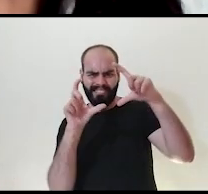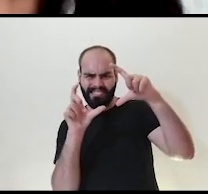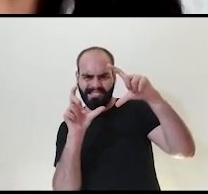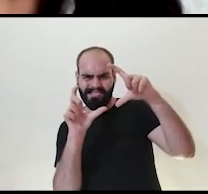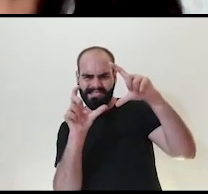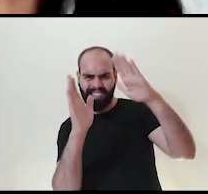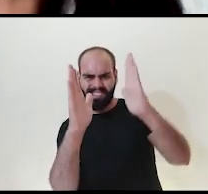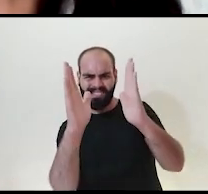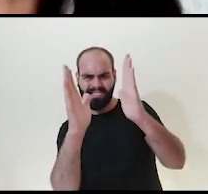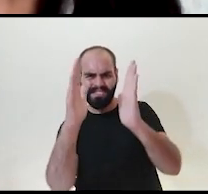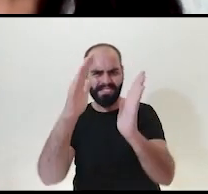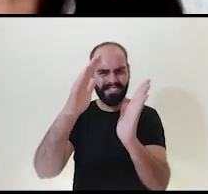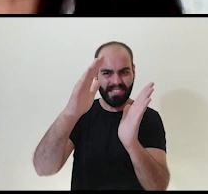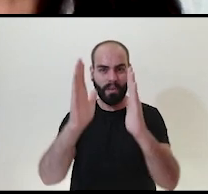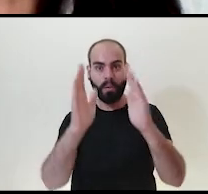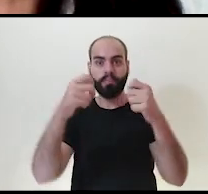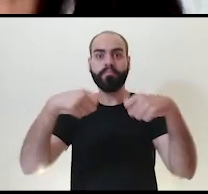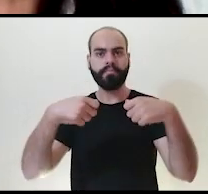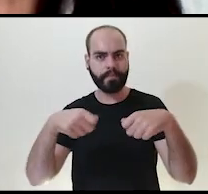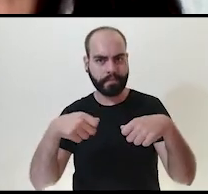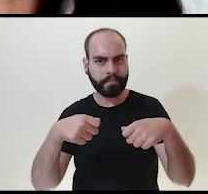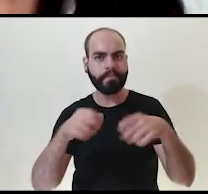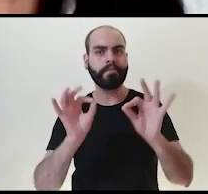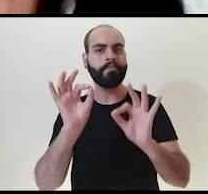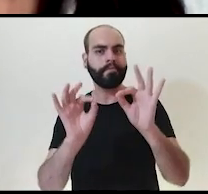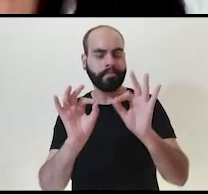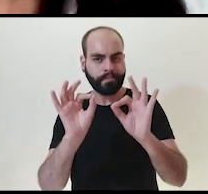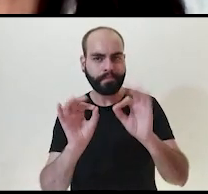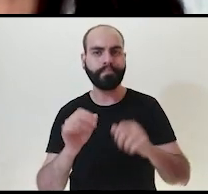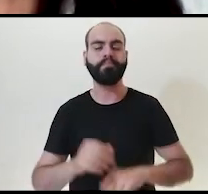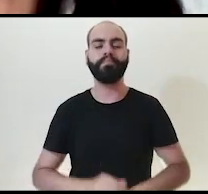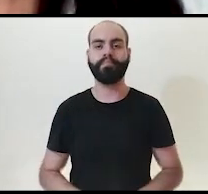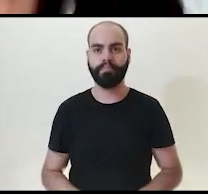forma que esteja bem ajustada mesmo as linhas, né?